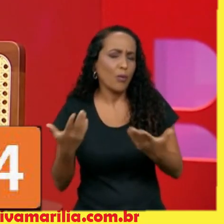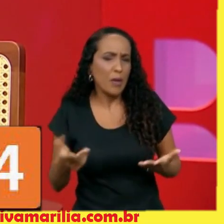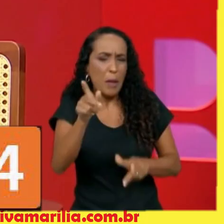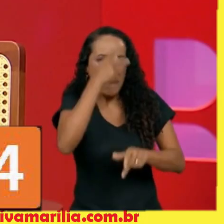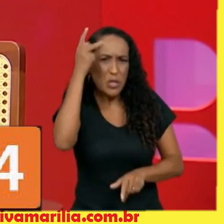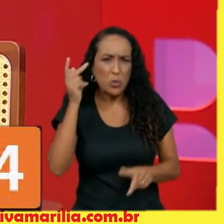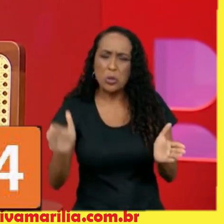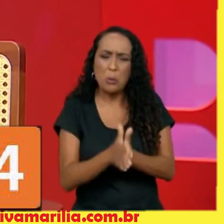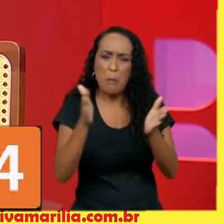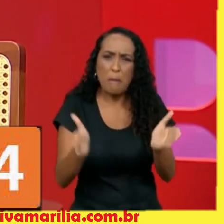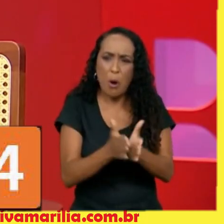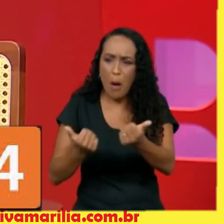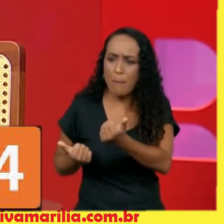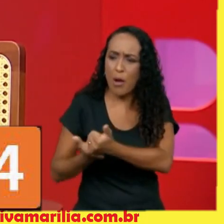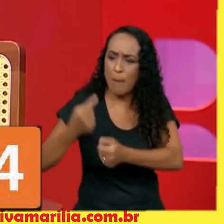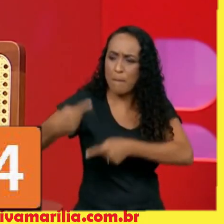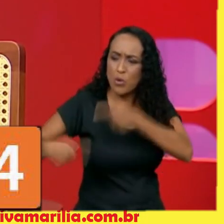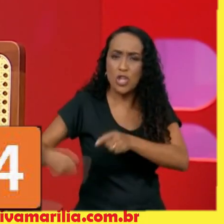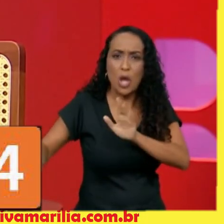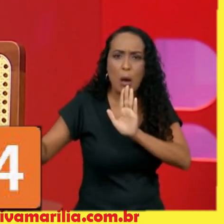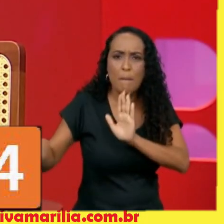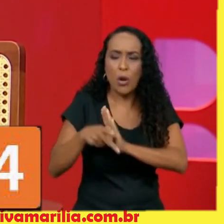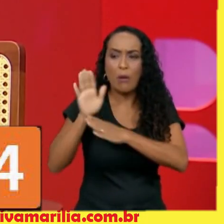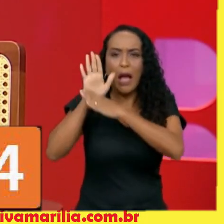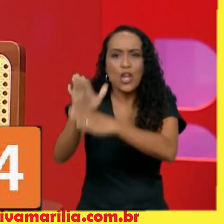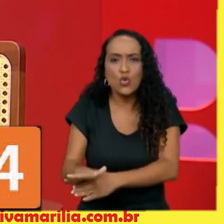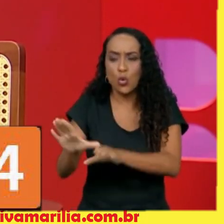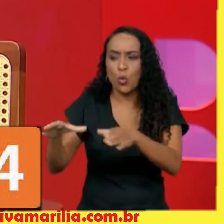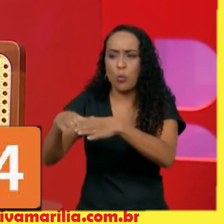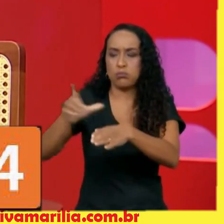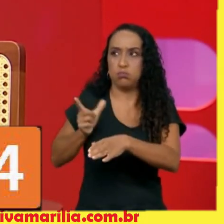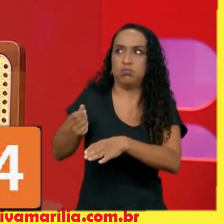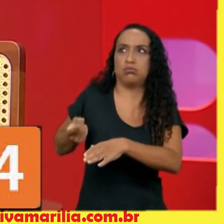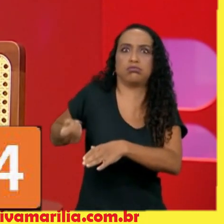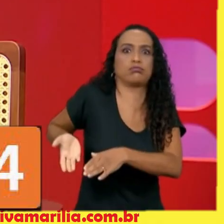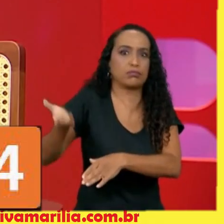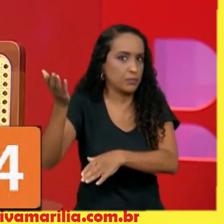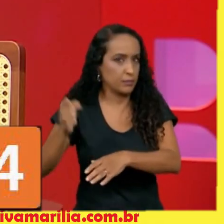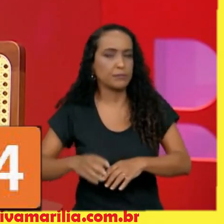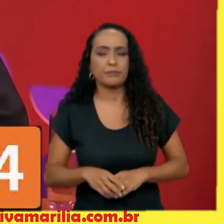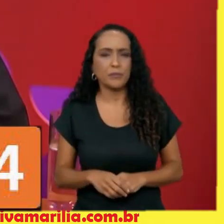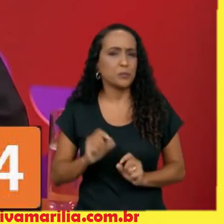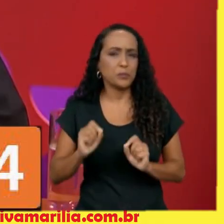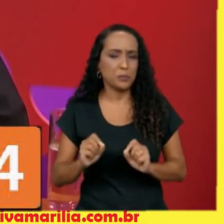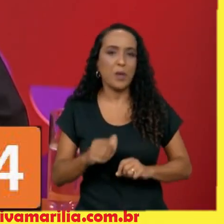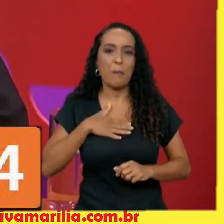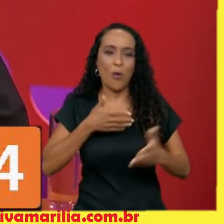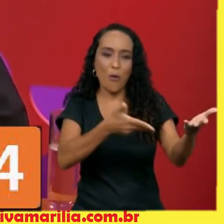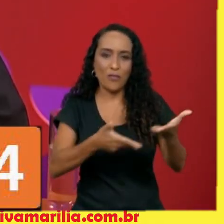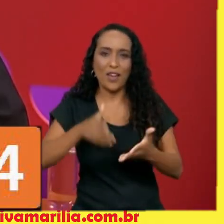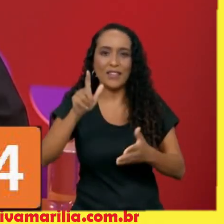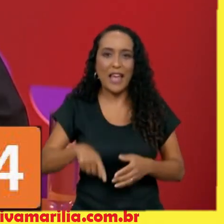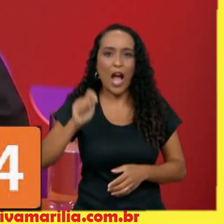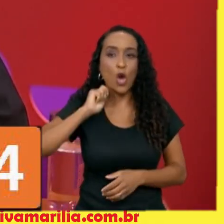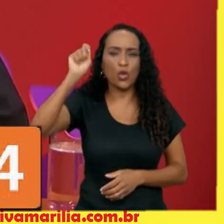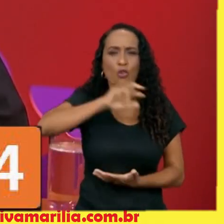de baixa renda apoiem políticas que beneficiam apenas os muito ricos? O meu convidado é autor